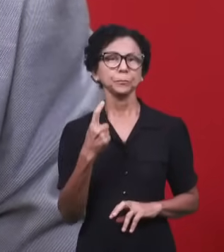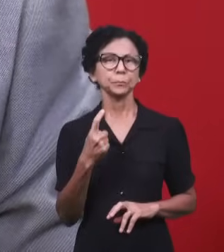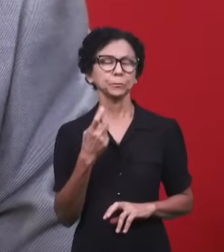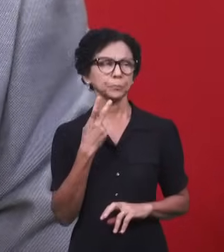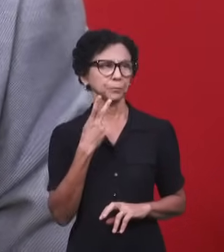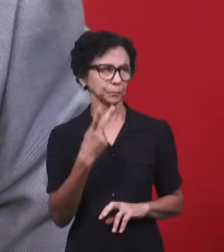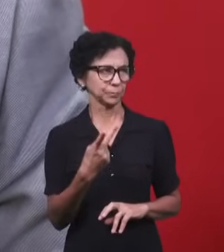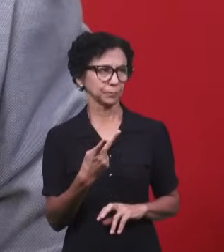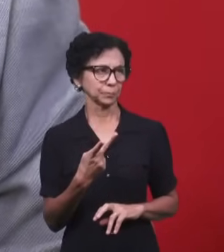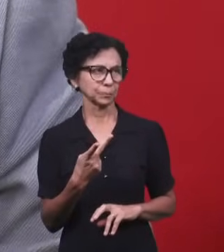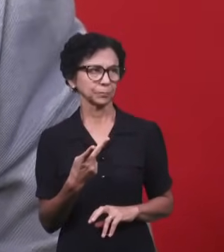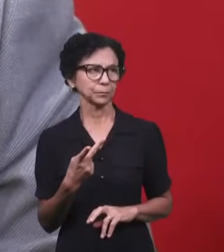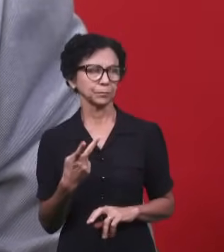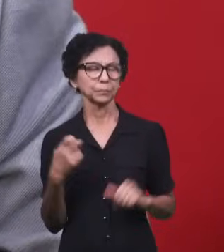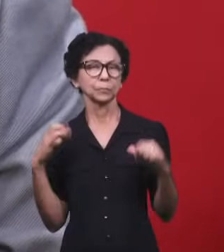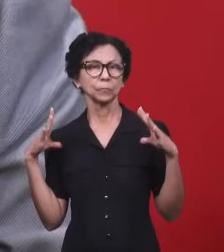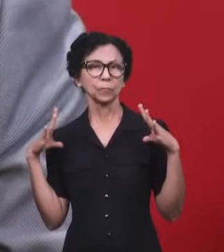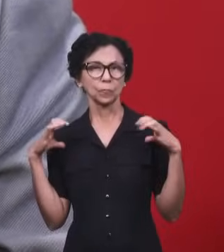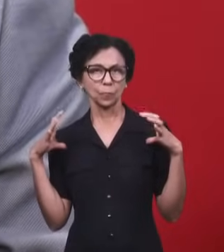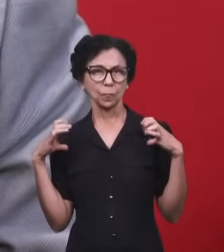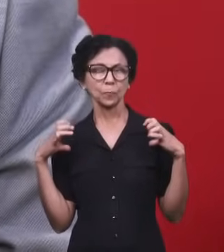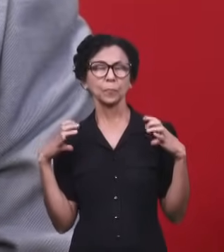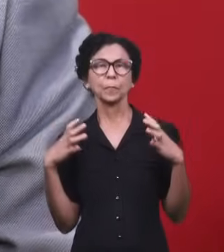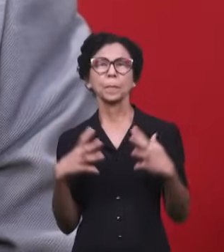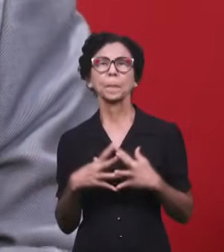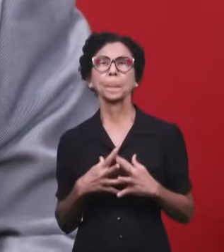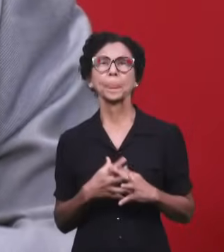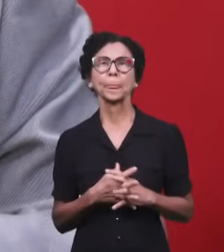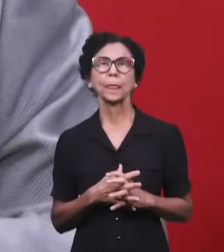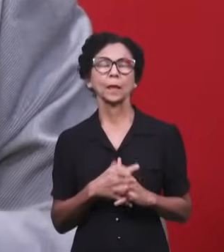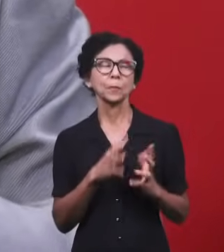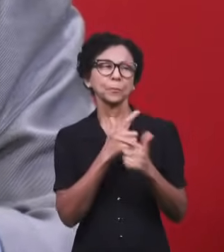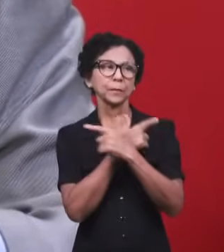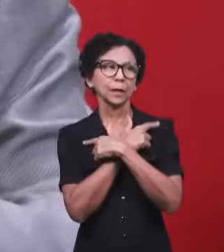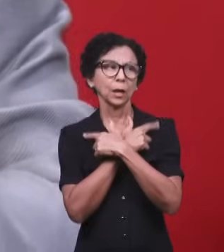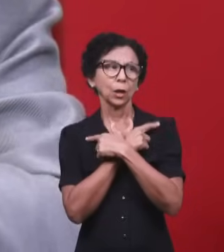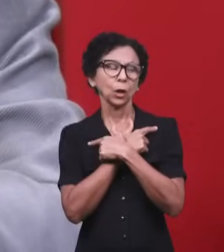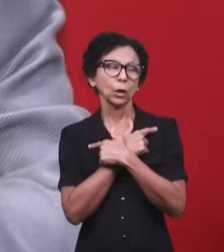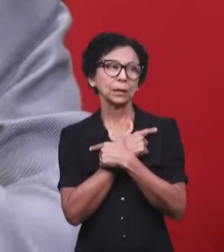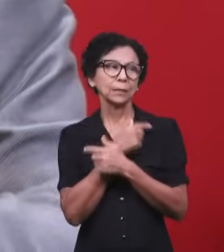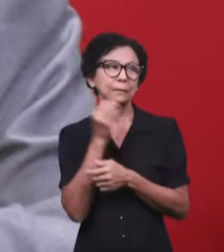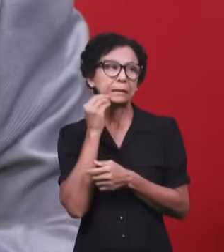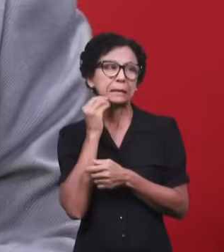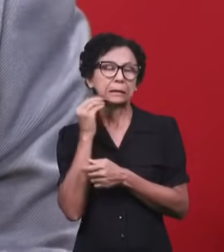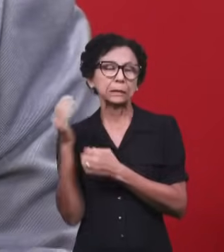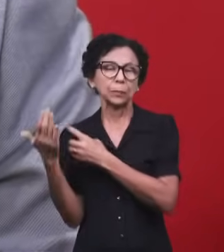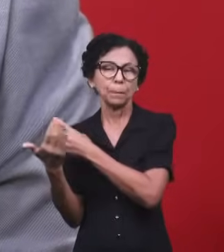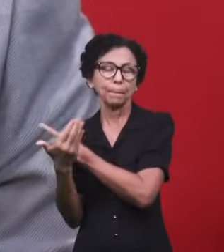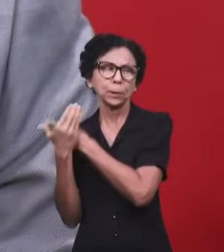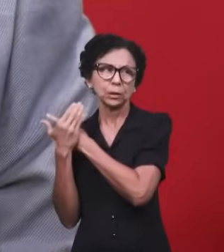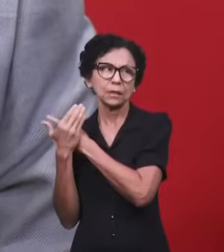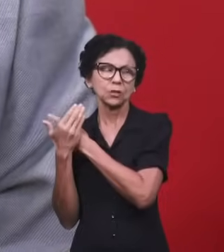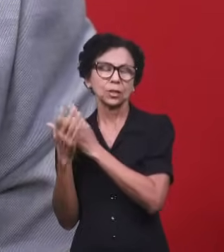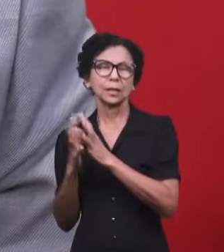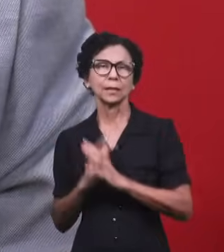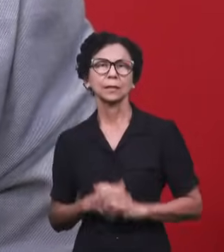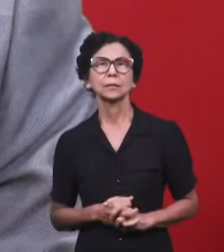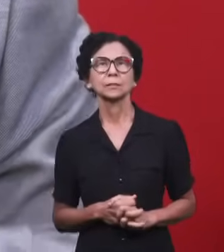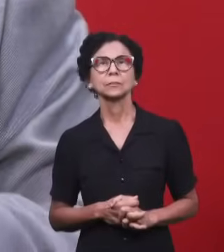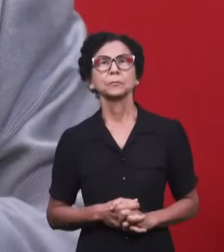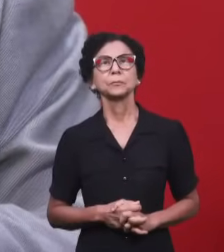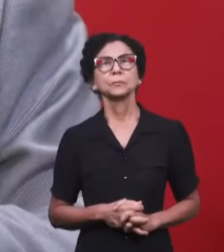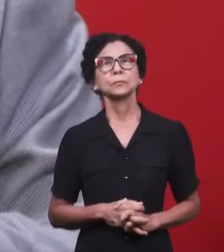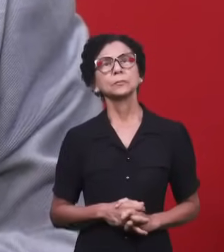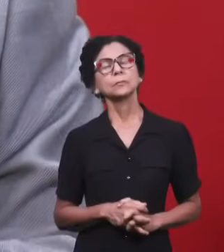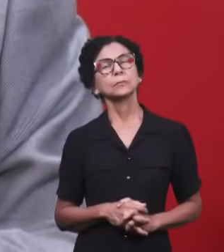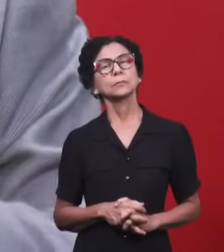aqui sobre os anjos, né? Que Ló estava tentando proteger os anjos, né, Marcelo? Mas a palavra diz assim: porque